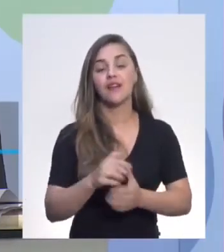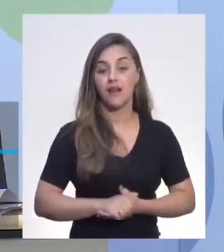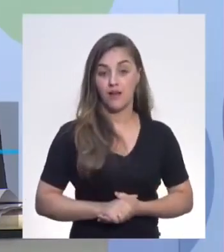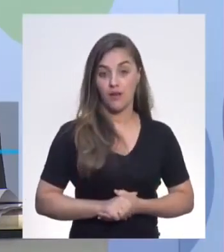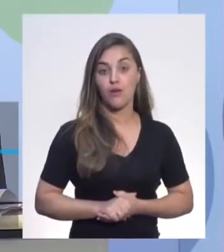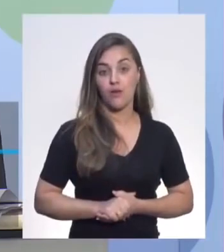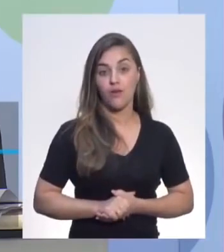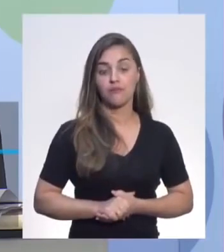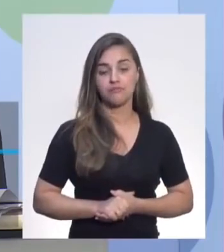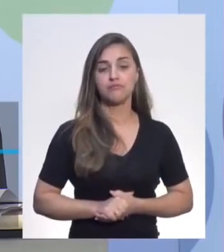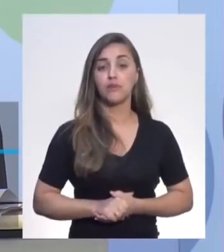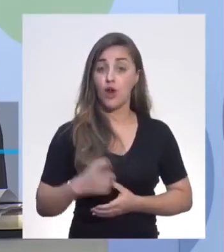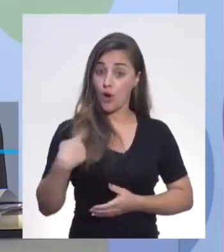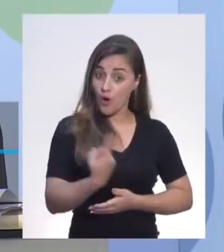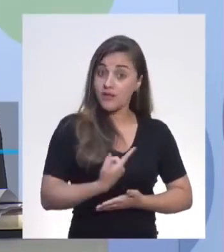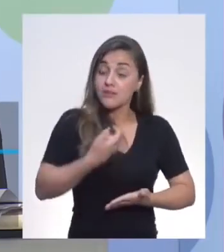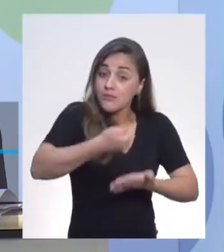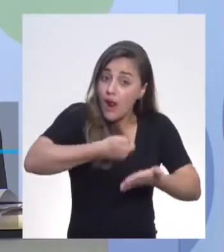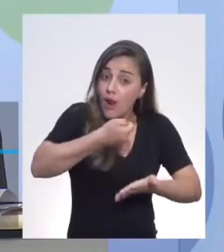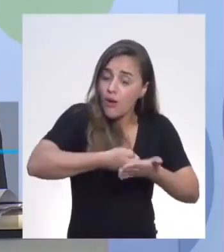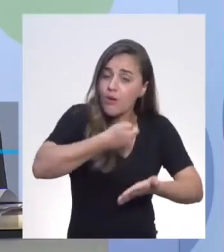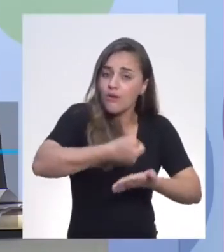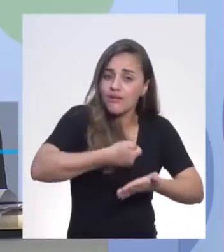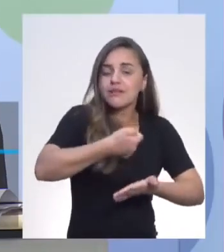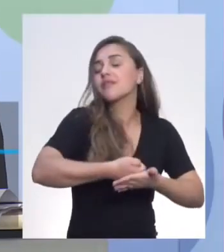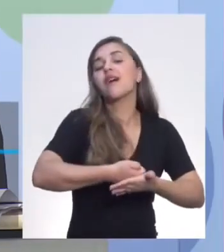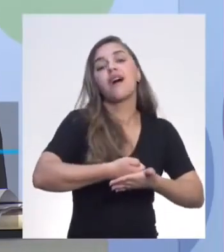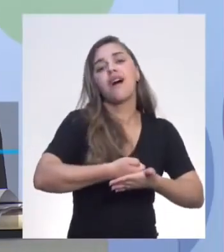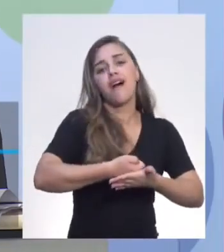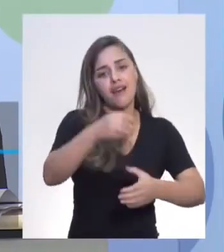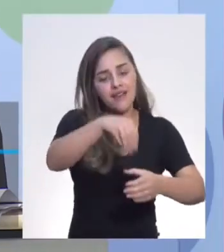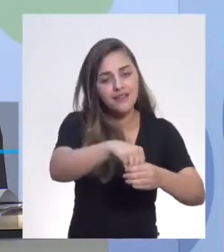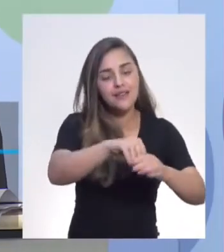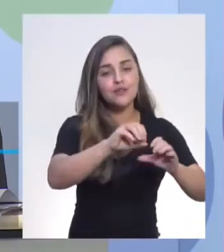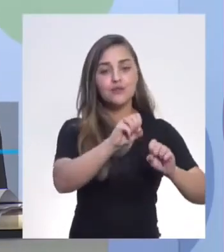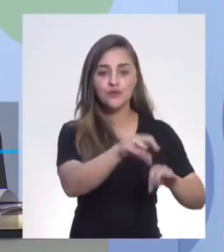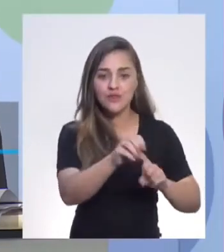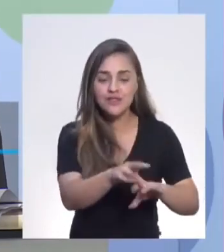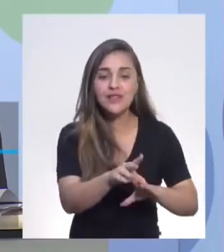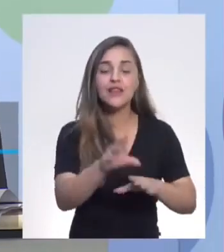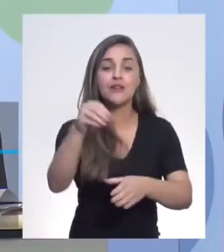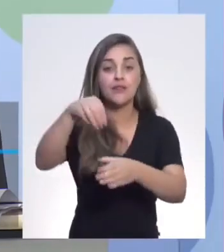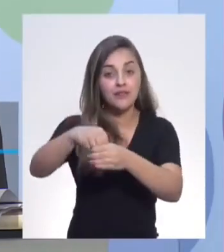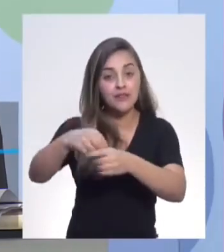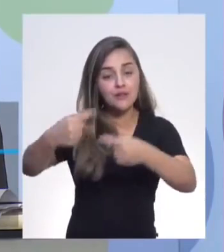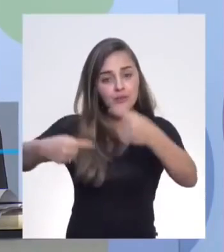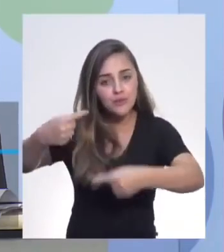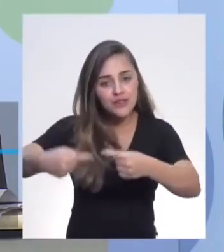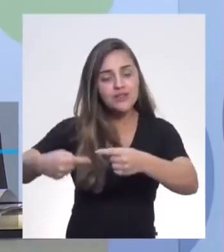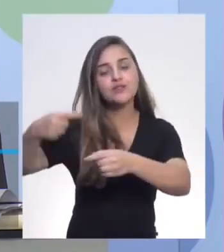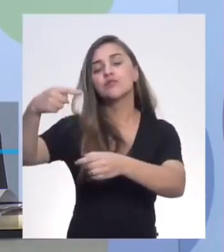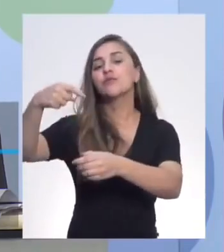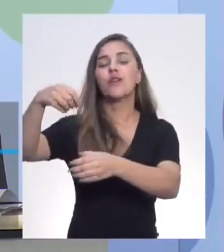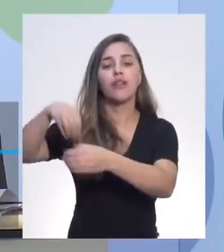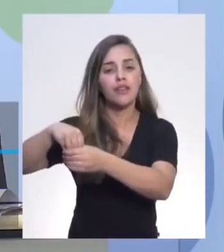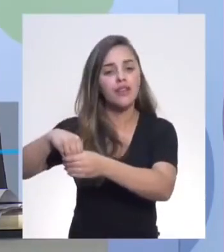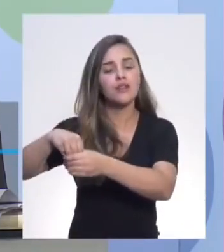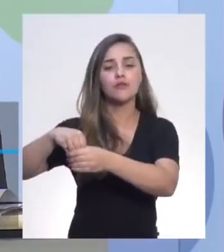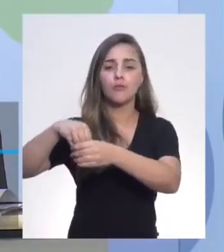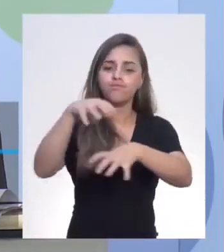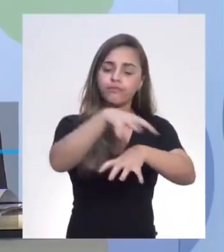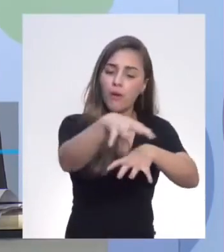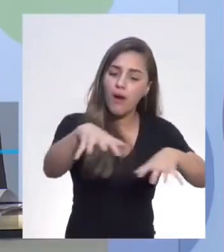Nós precisamos reivindicar, dentro do âmbito da educação, dentro da academia, dentro da política, em todas as esferas